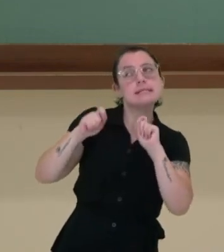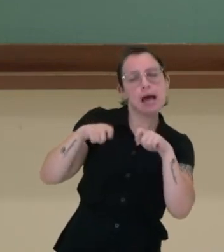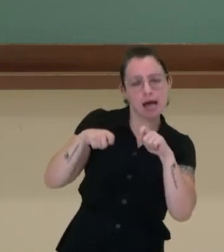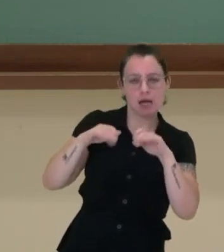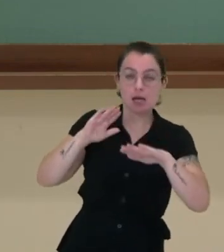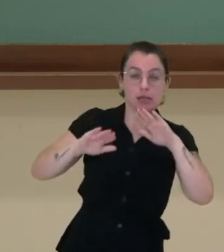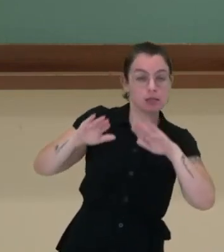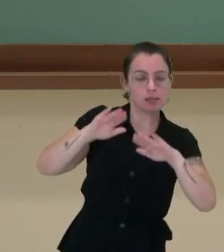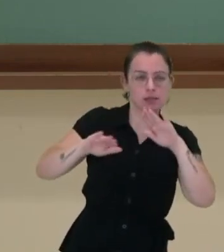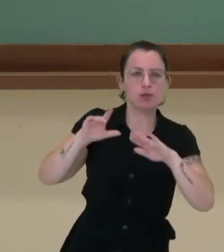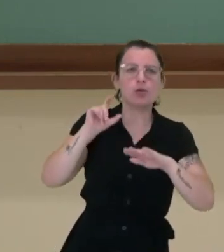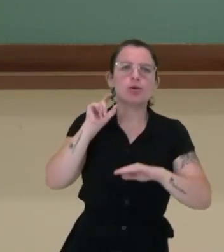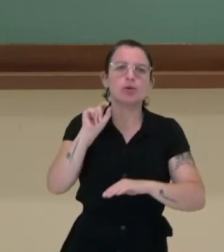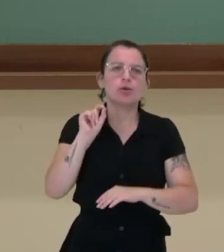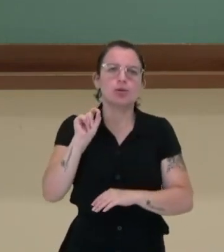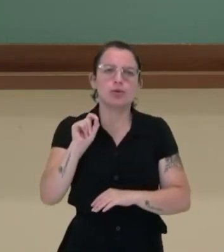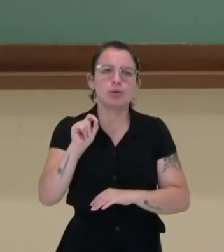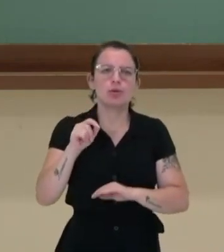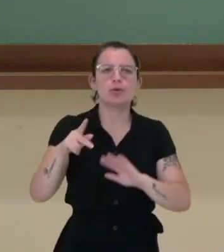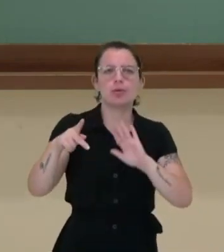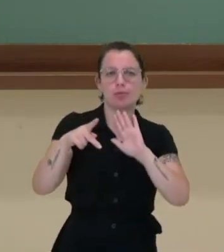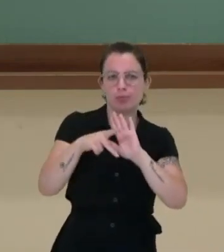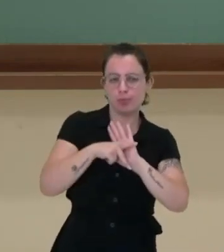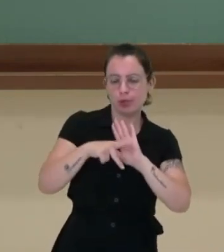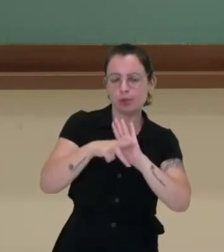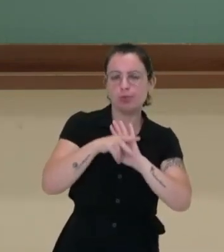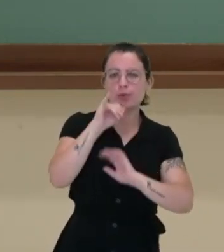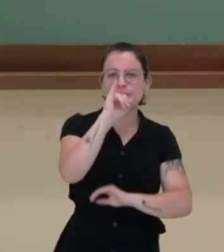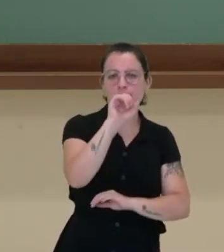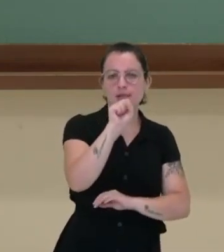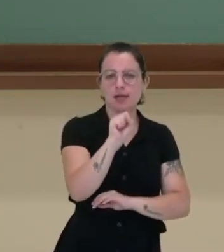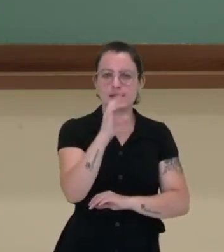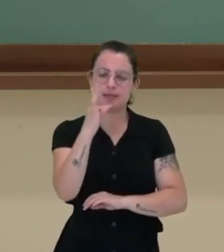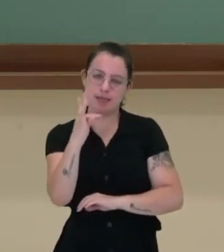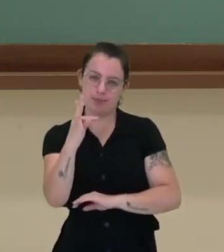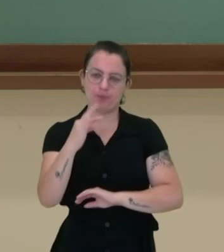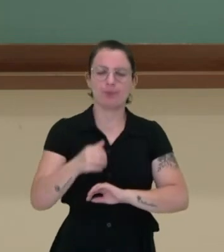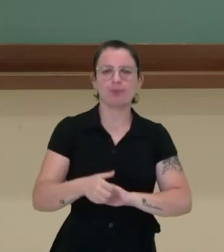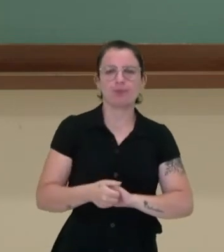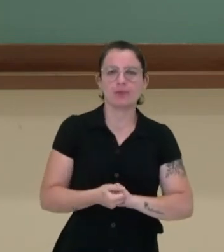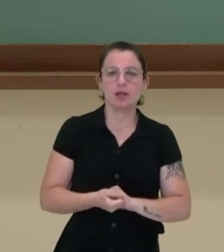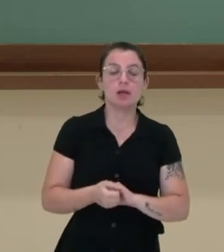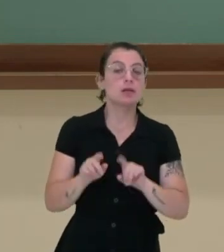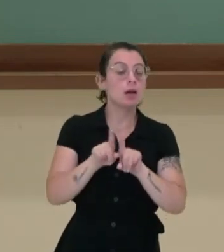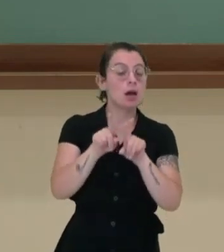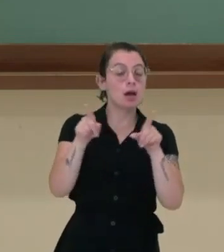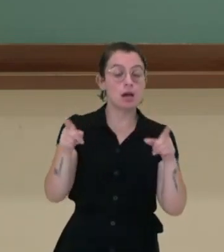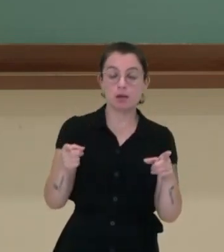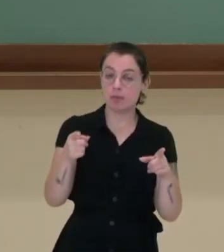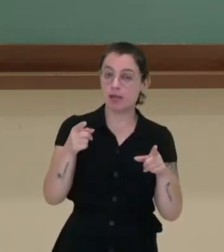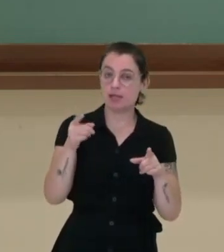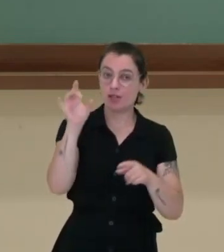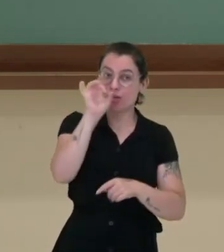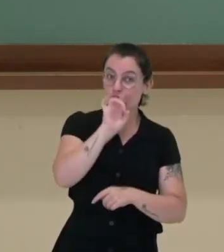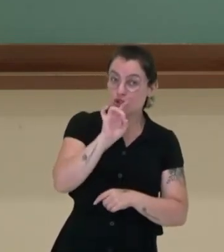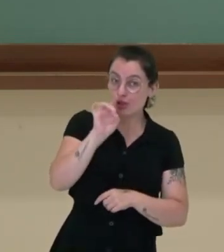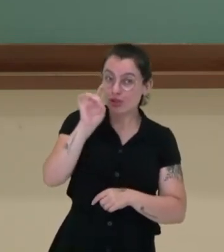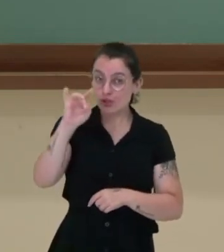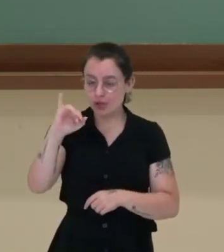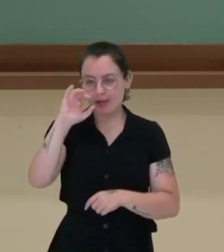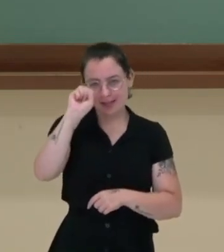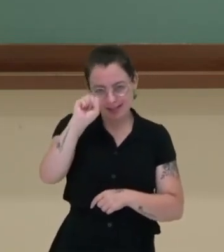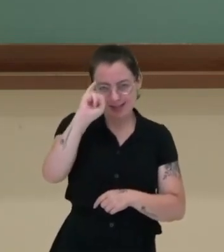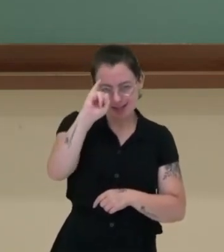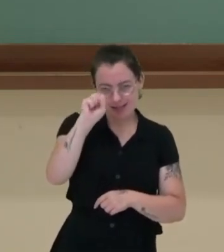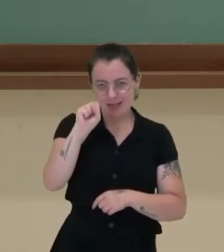como uma infecção sexualmente transmissível. Mas, pessoal, não é só pelo